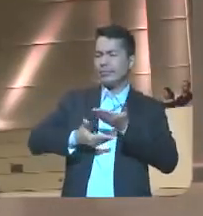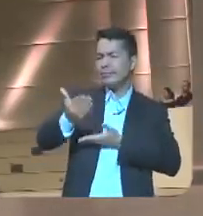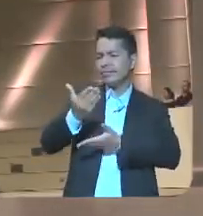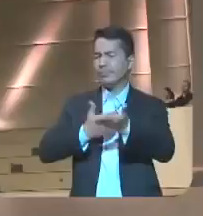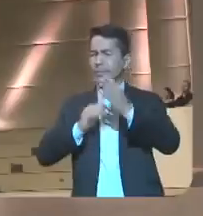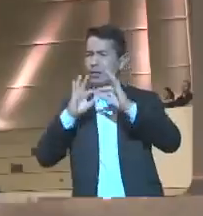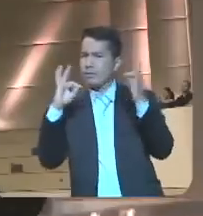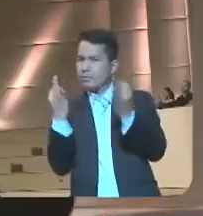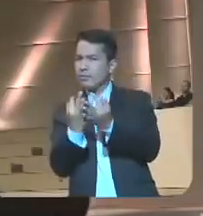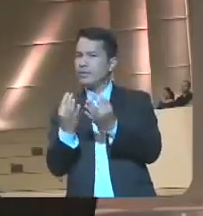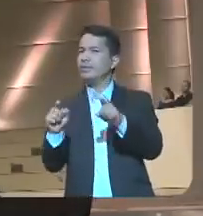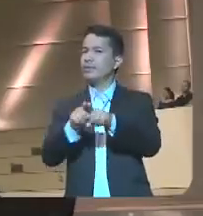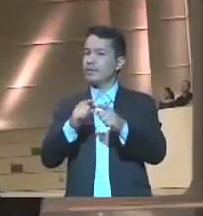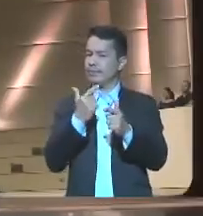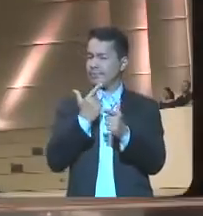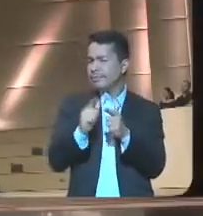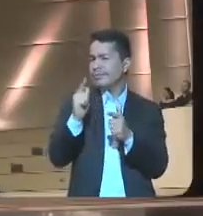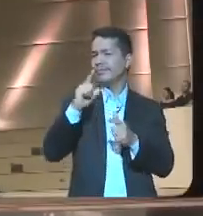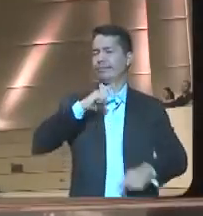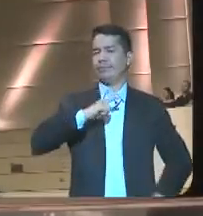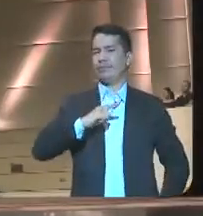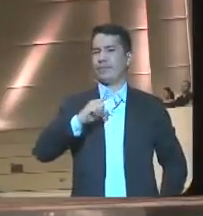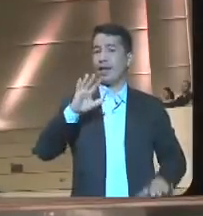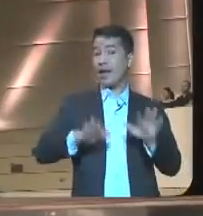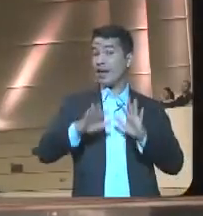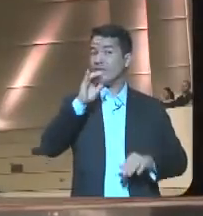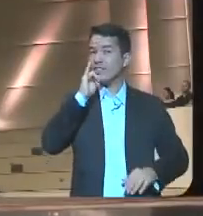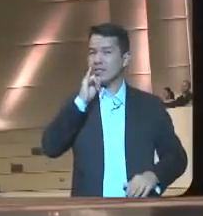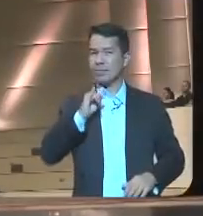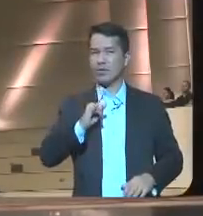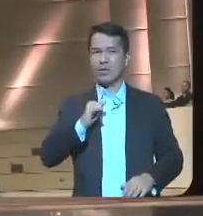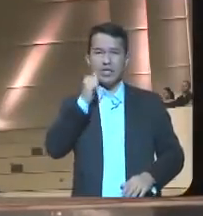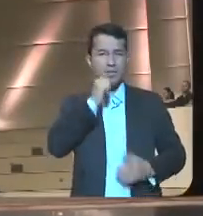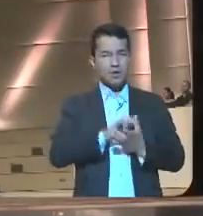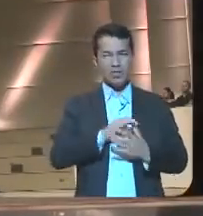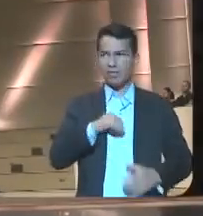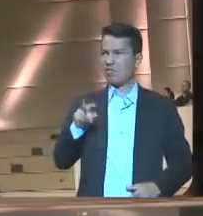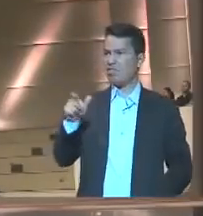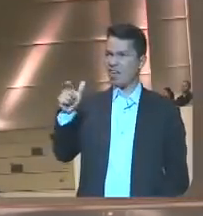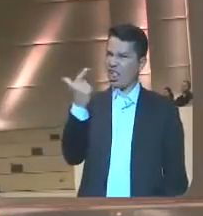chega o marido em casa tasso rende mais que aprontou